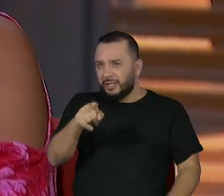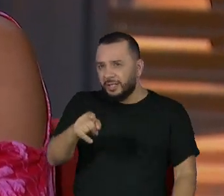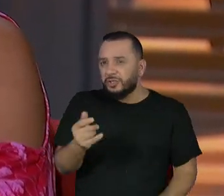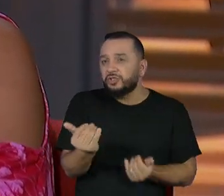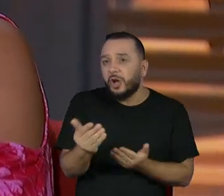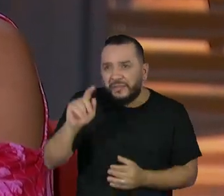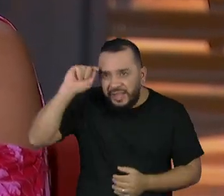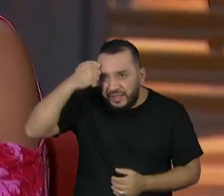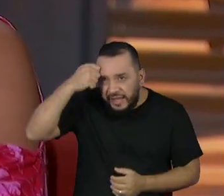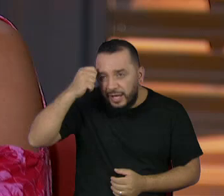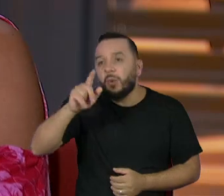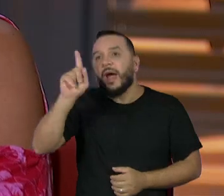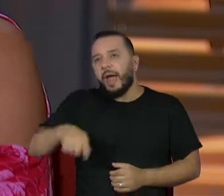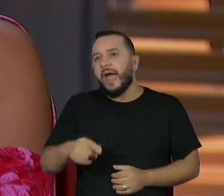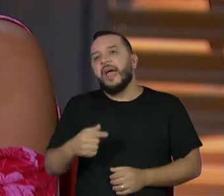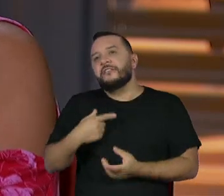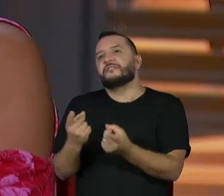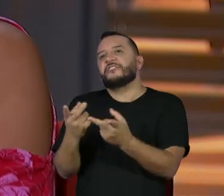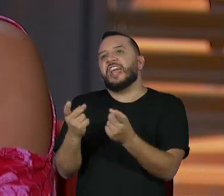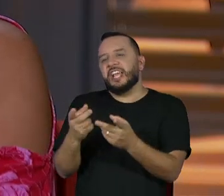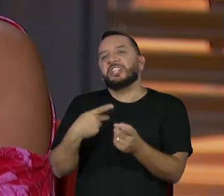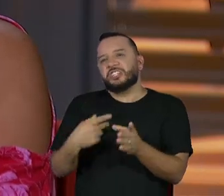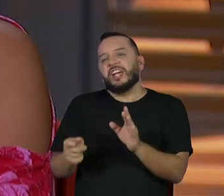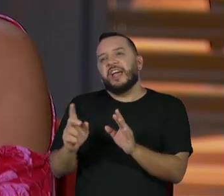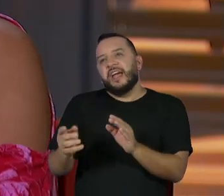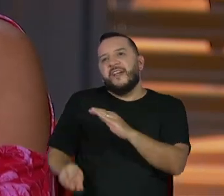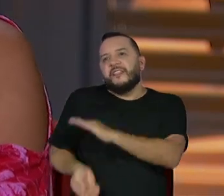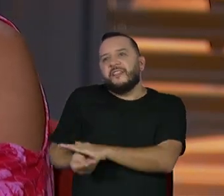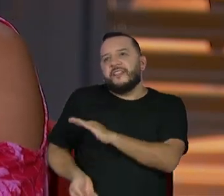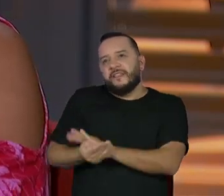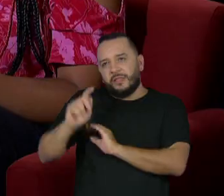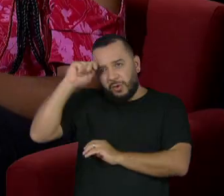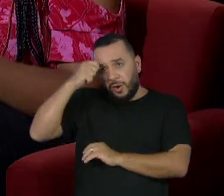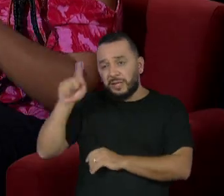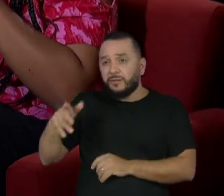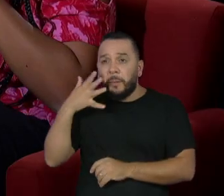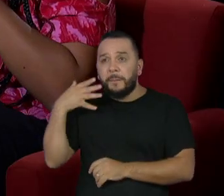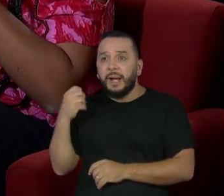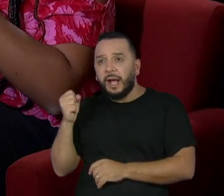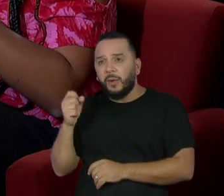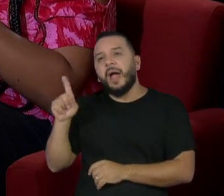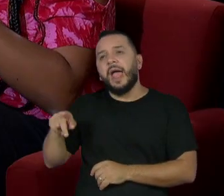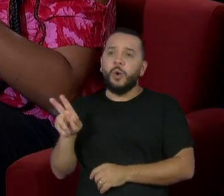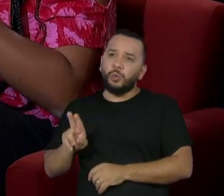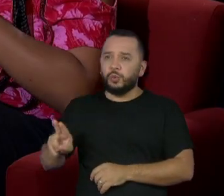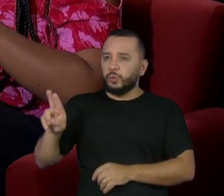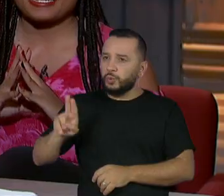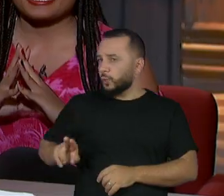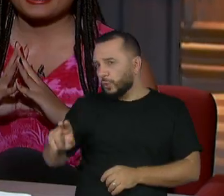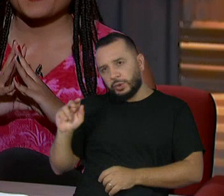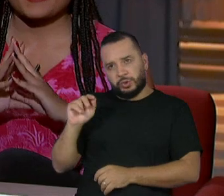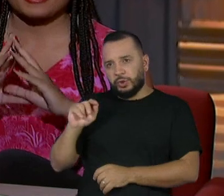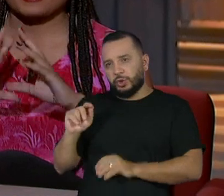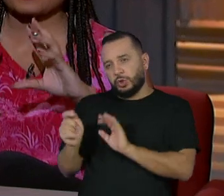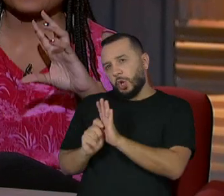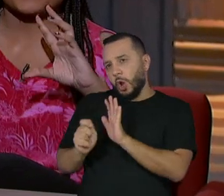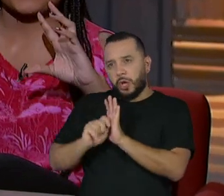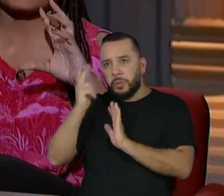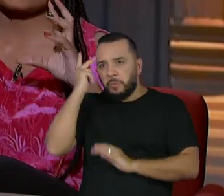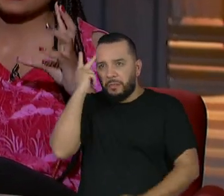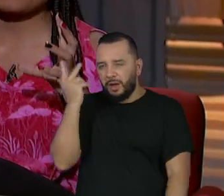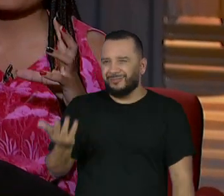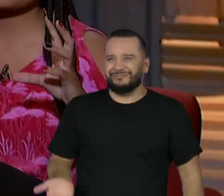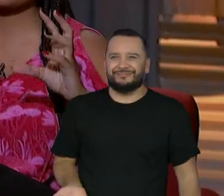jovem negro pego, é traficante. Se for um jovem branco, é usuário. A guerra às drogas, na minha avaliação, ela é assim,